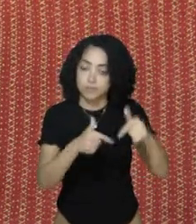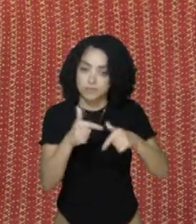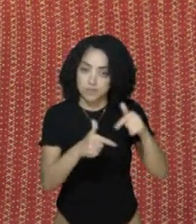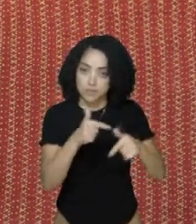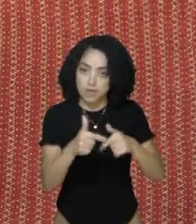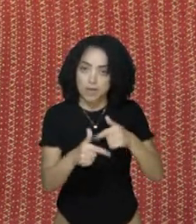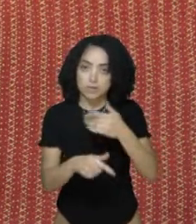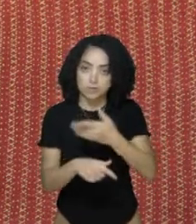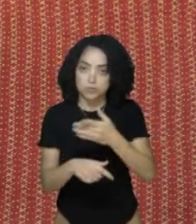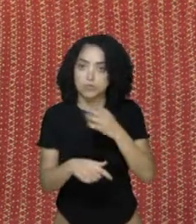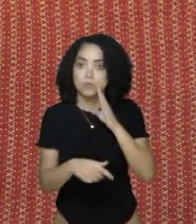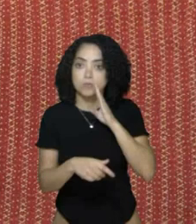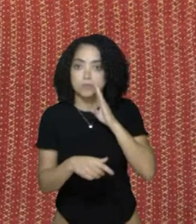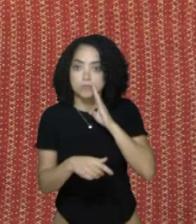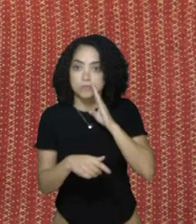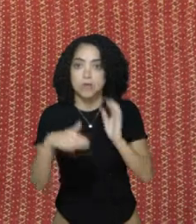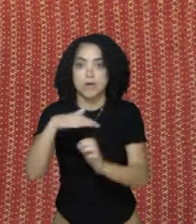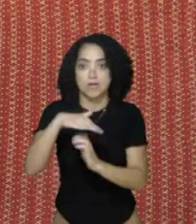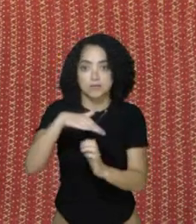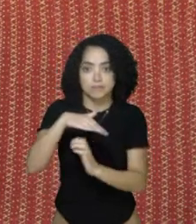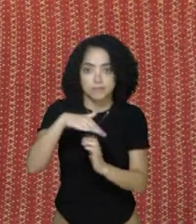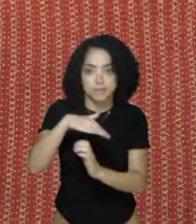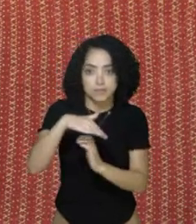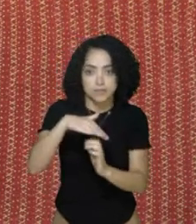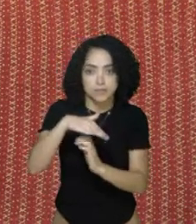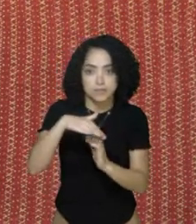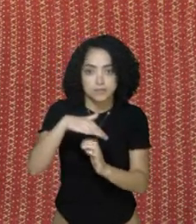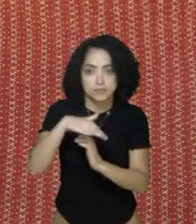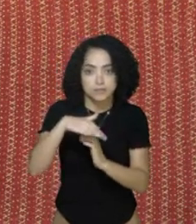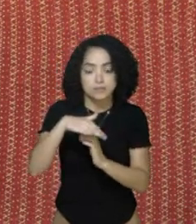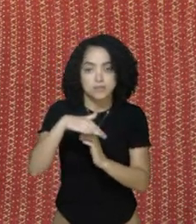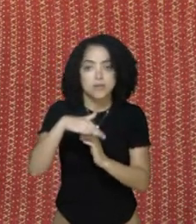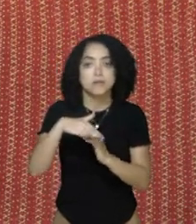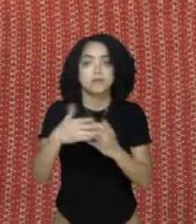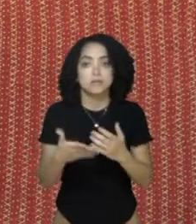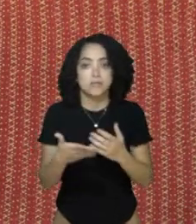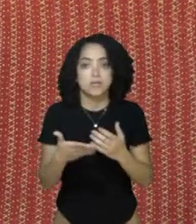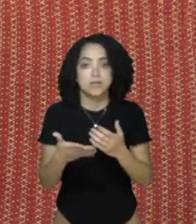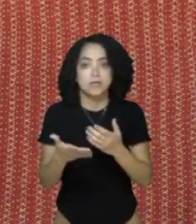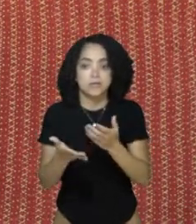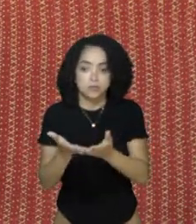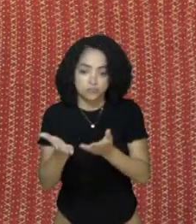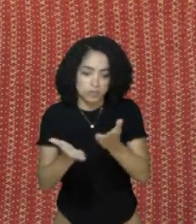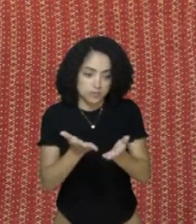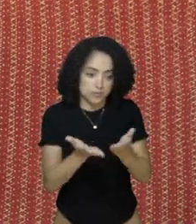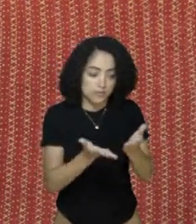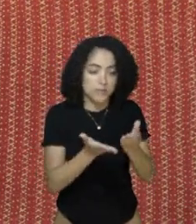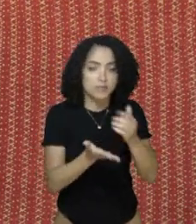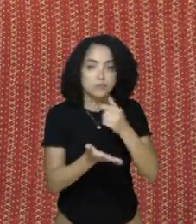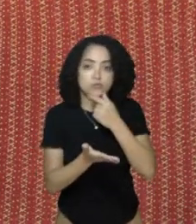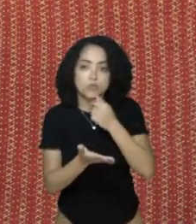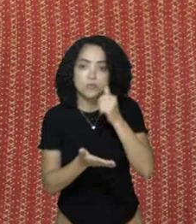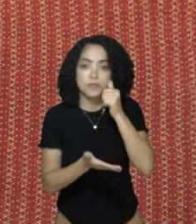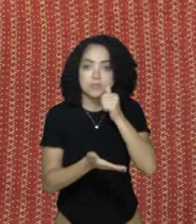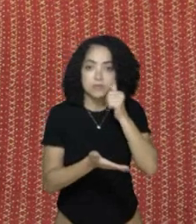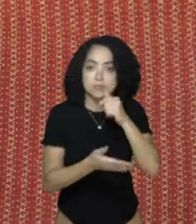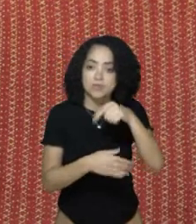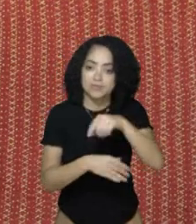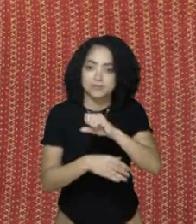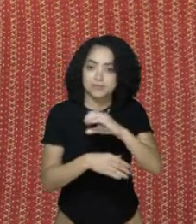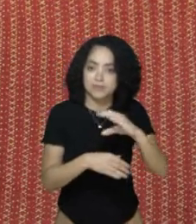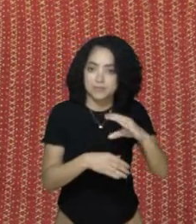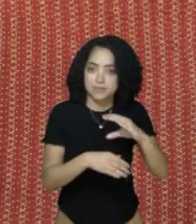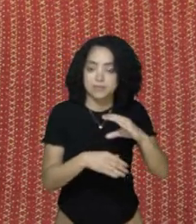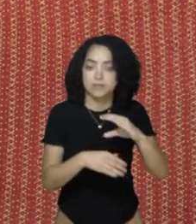Berlanda faz, a sua empresa, na recuperação de homens e mulheres no Estado de Santa Catarina.